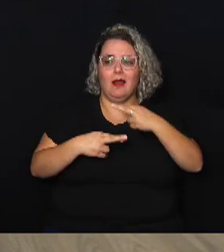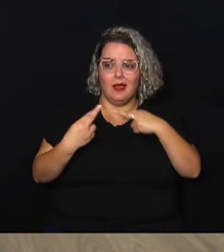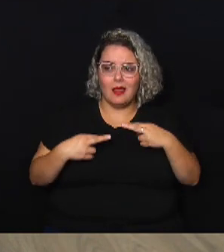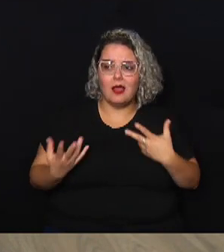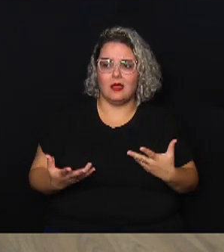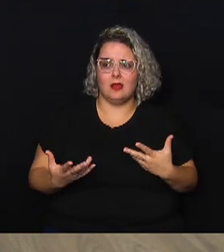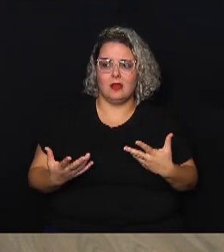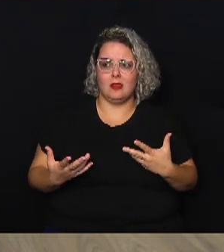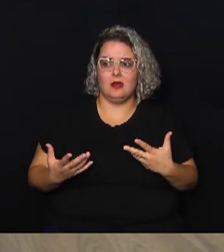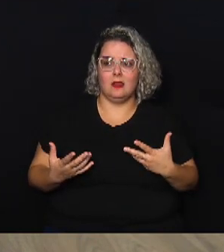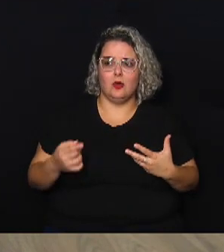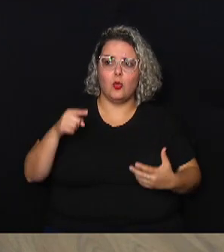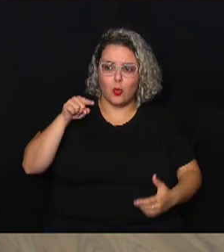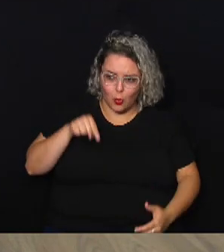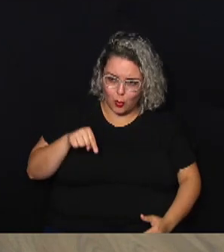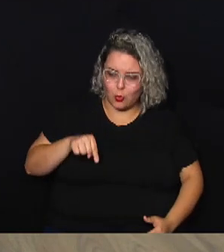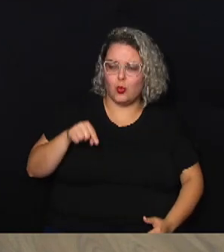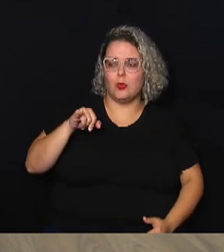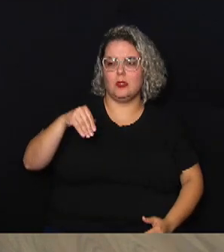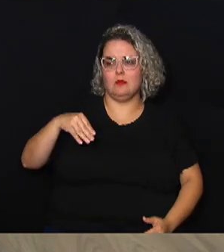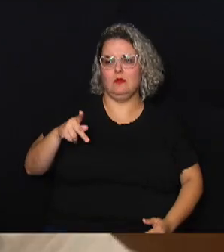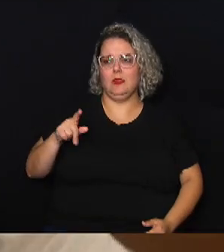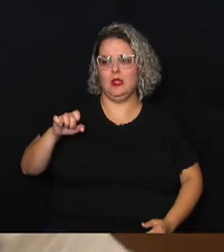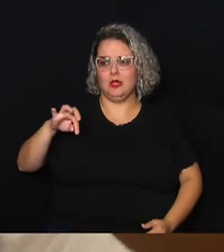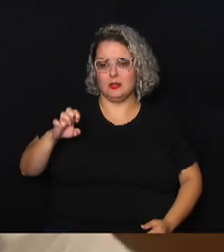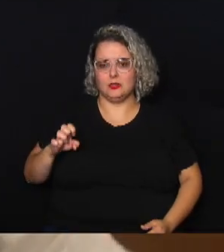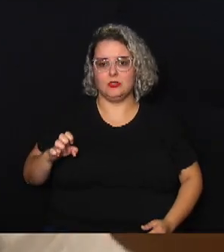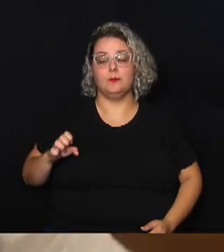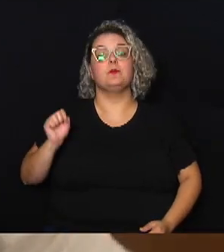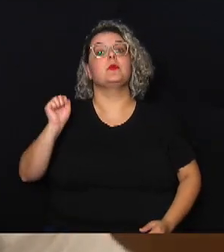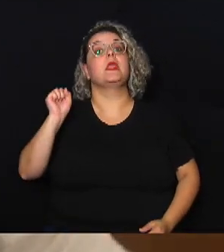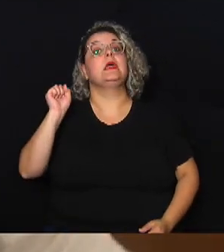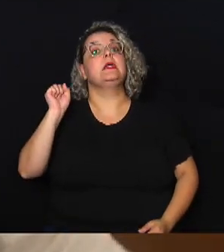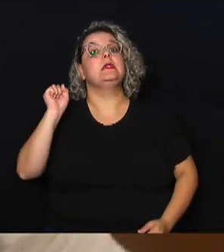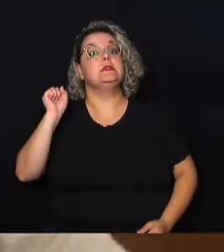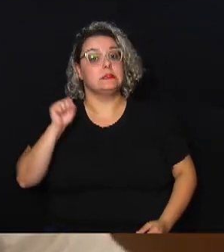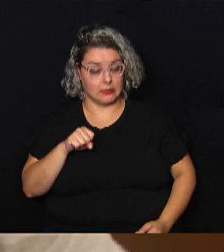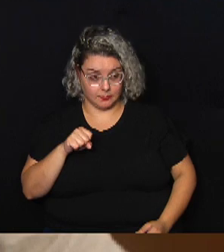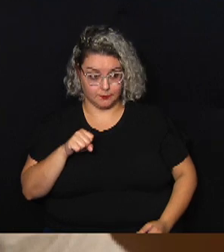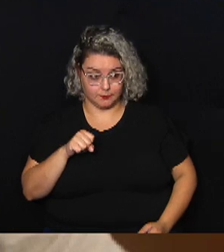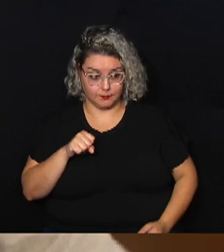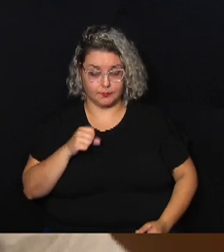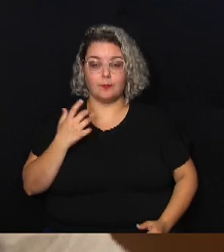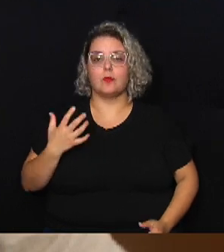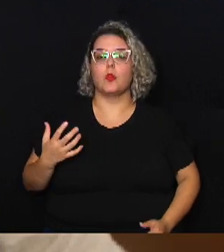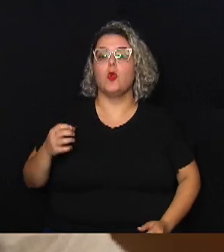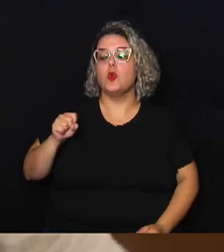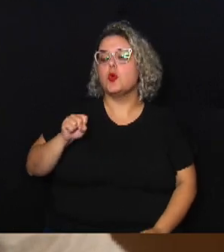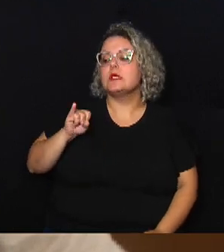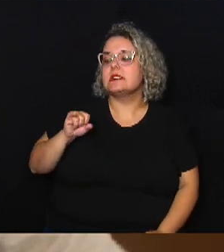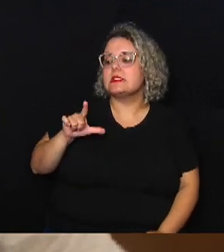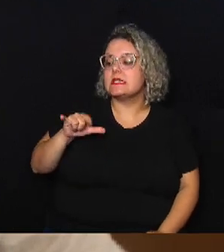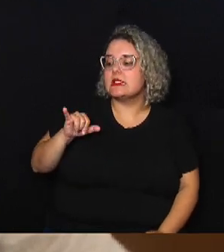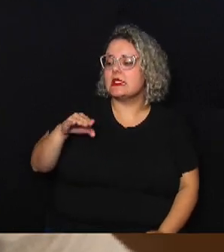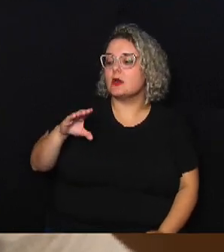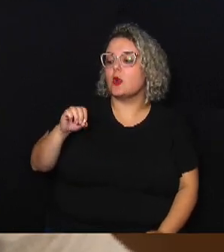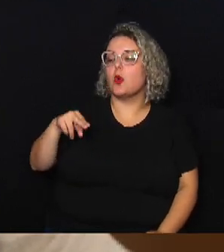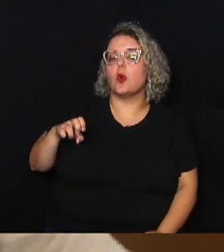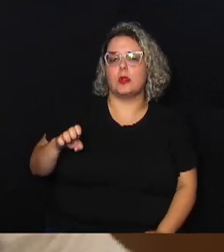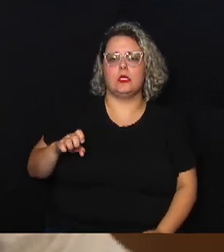a esse implante? Sim. O silicone é um dos